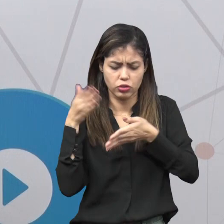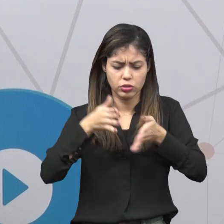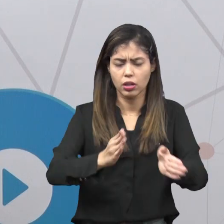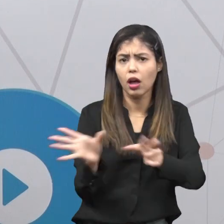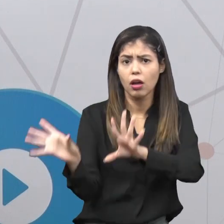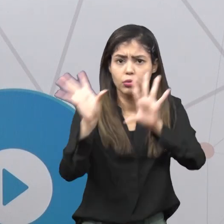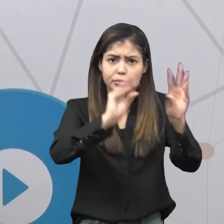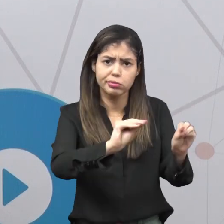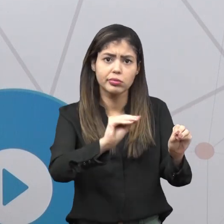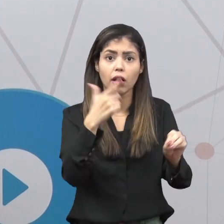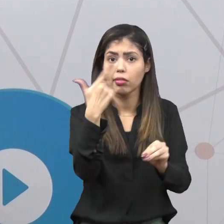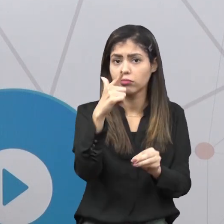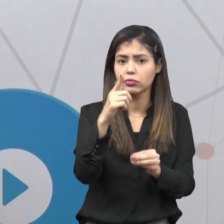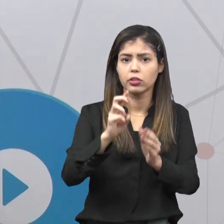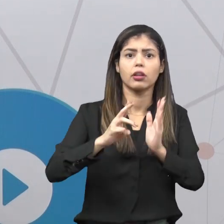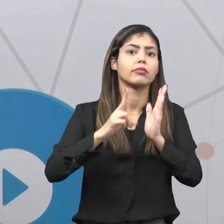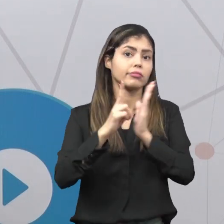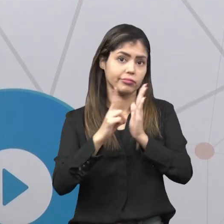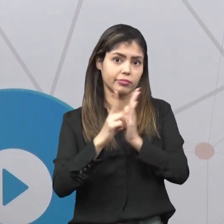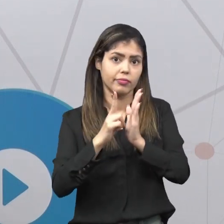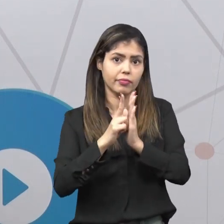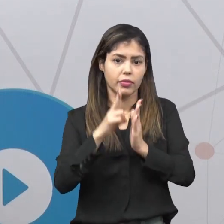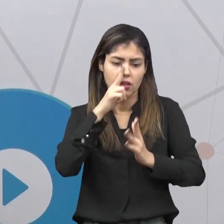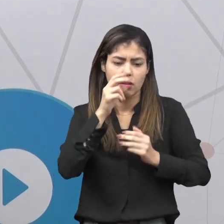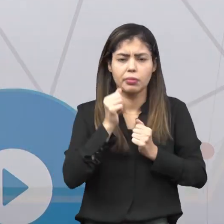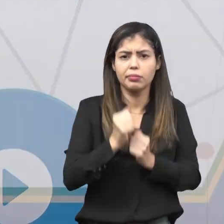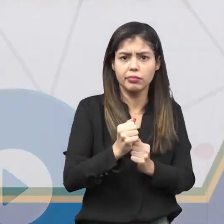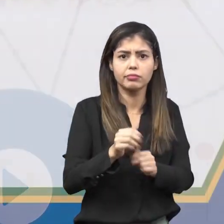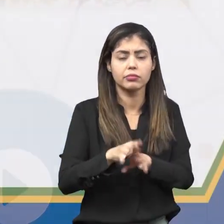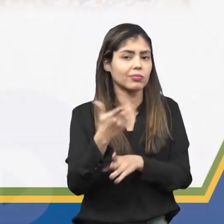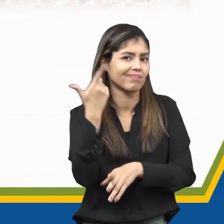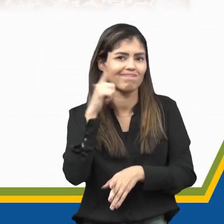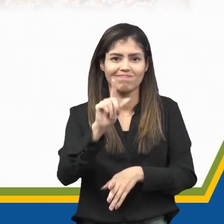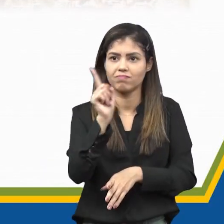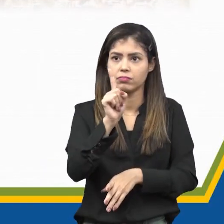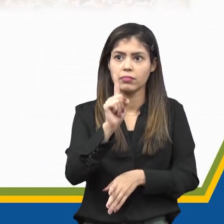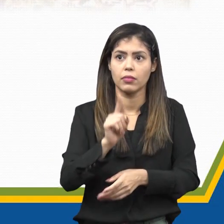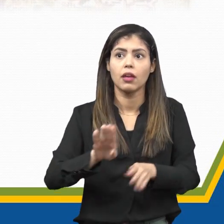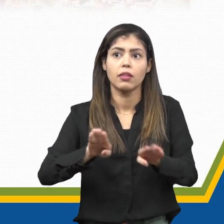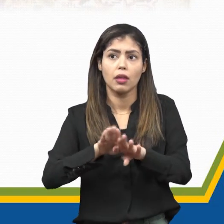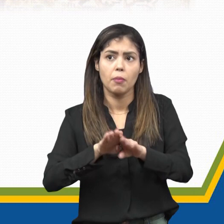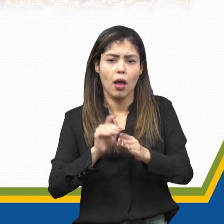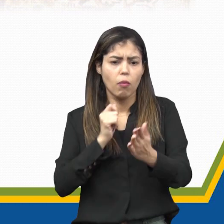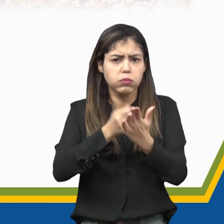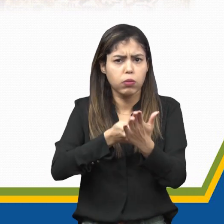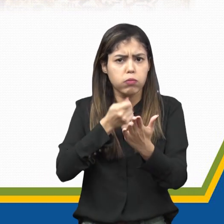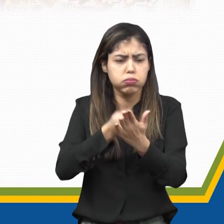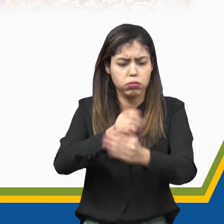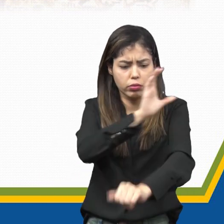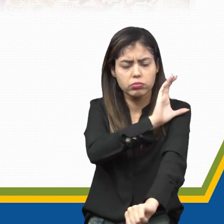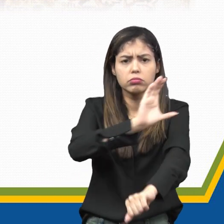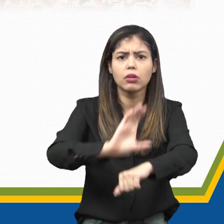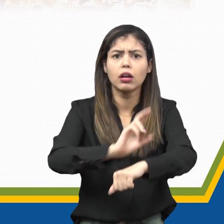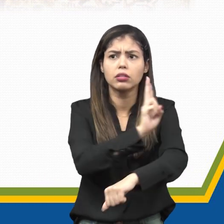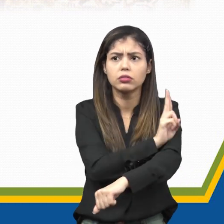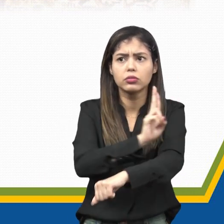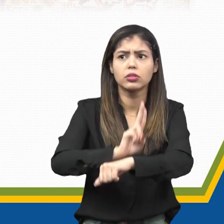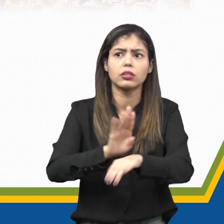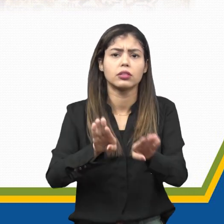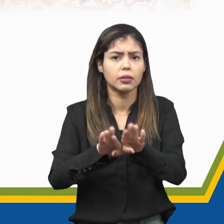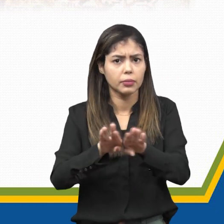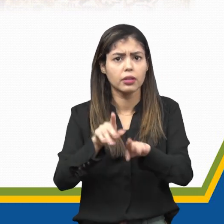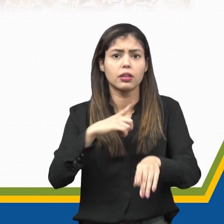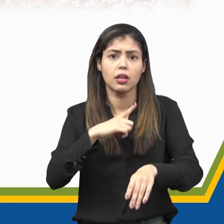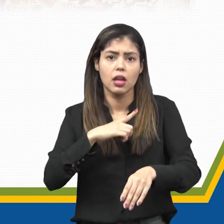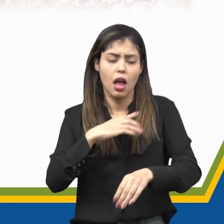algumas doenças que os indígenas não têm resistência. Repressões culturais e religiosas, né? A gente entra aqui na questão cultural,